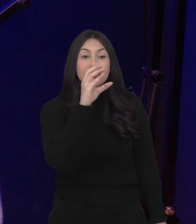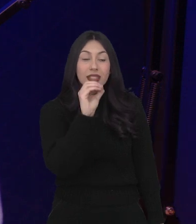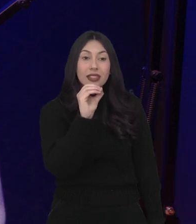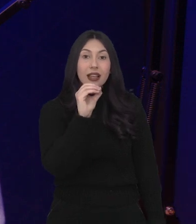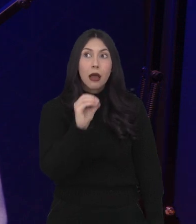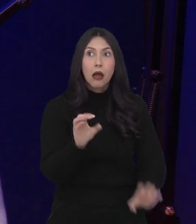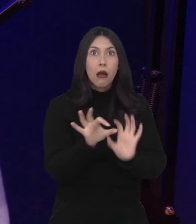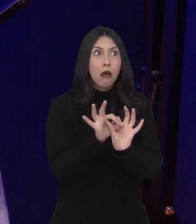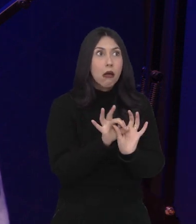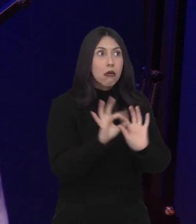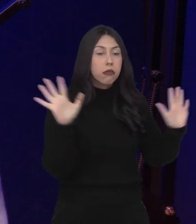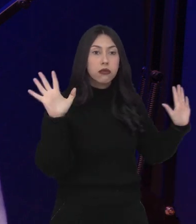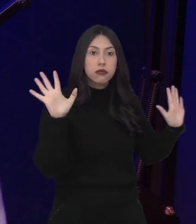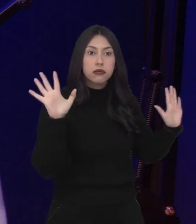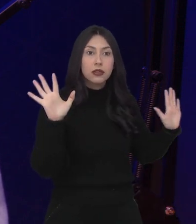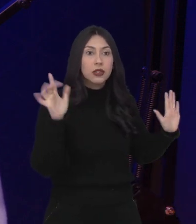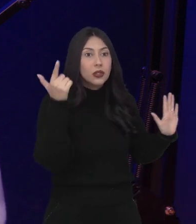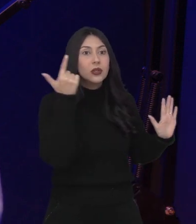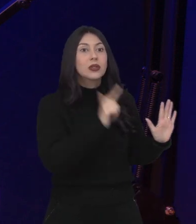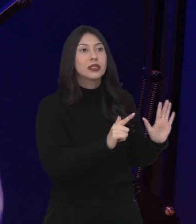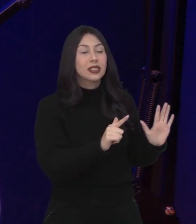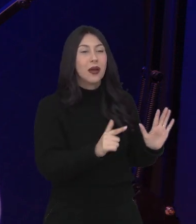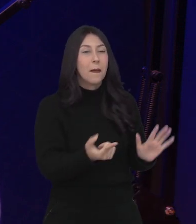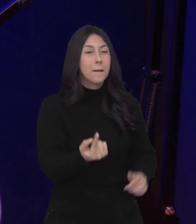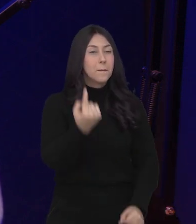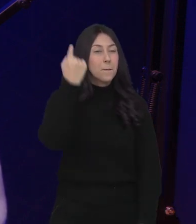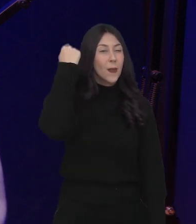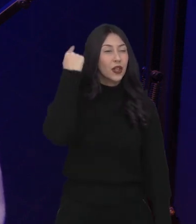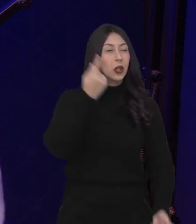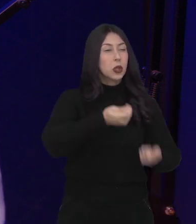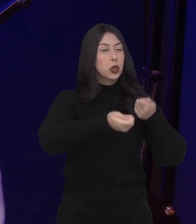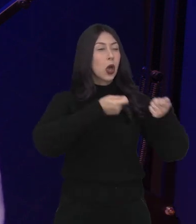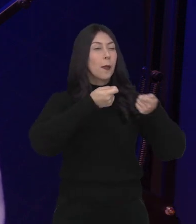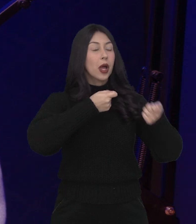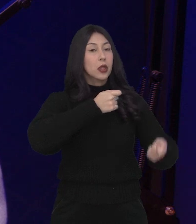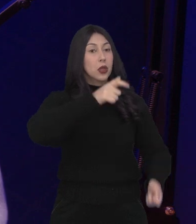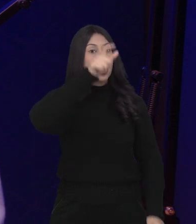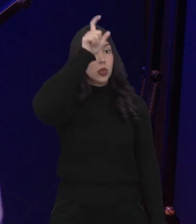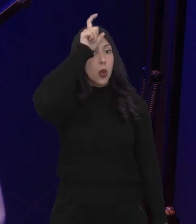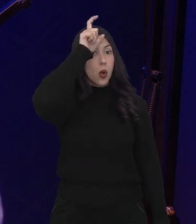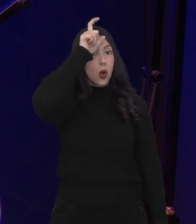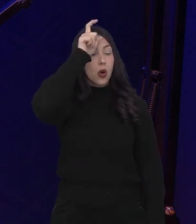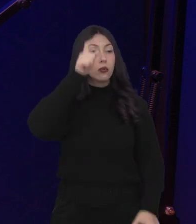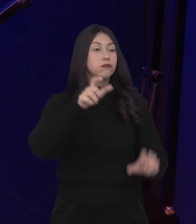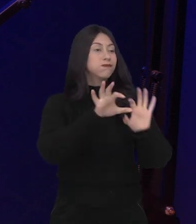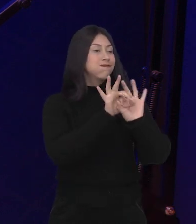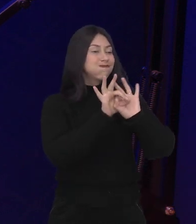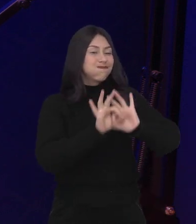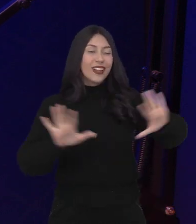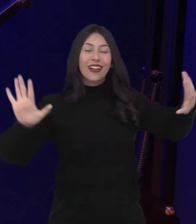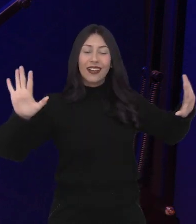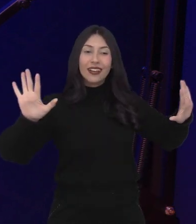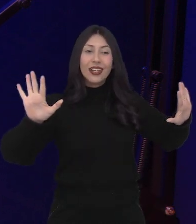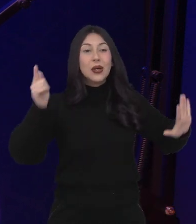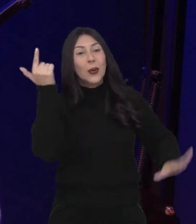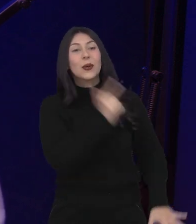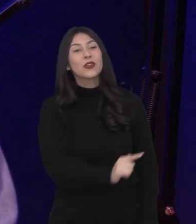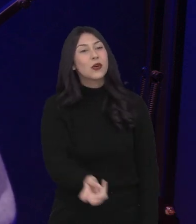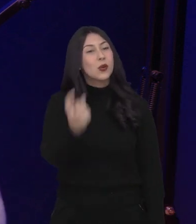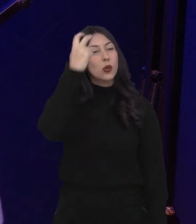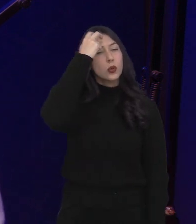se libertou, então, do domínio turco, na época era o domínio turco, resgatando, então, a sua cultura e